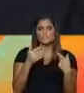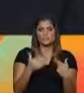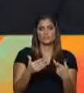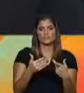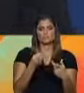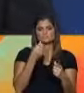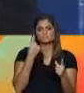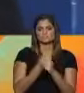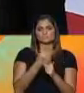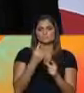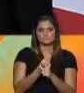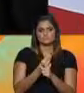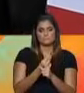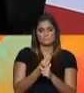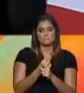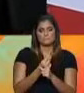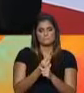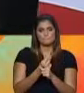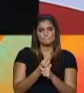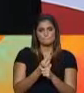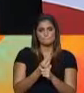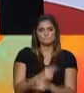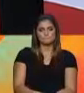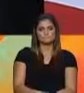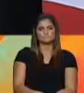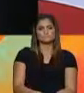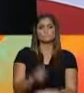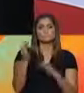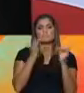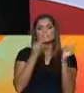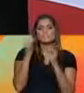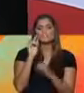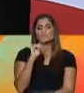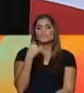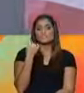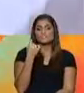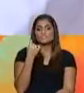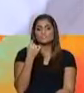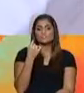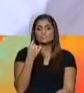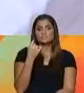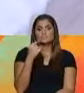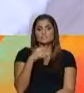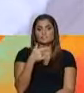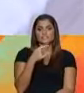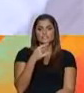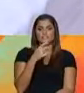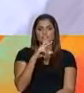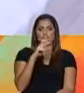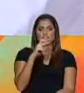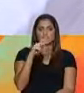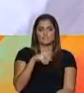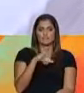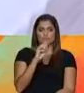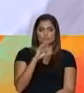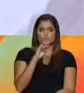nossa gastronomia, nomeadamente pelas sardinhas doces de Trancoso. Sim, são